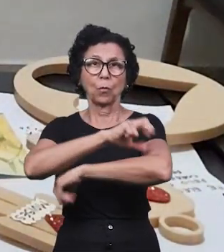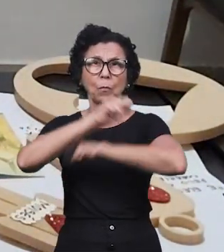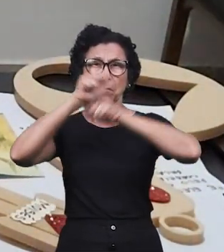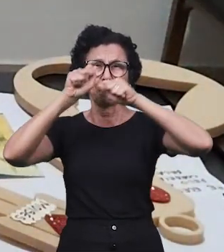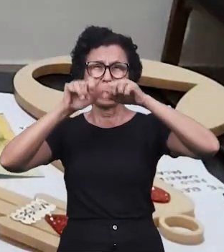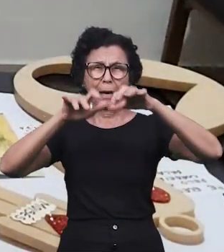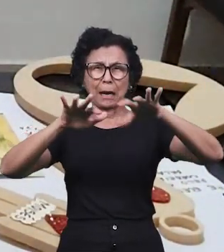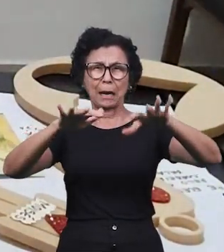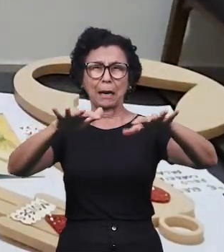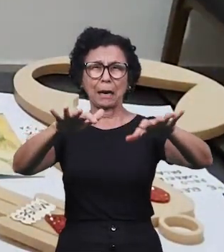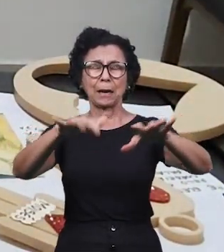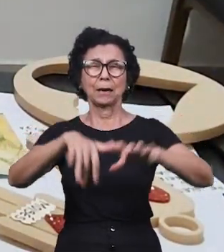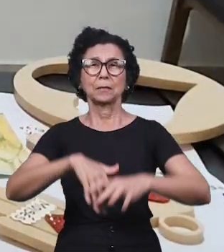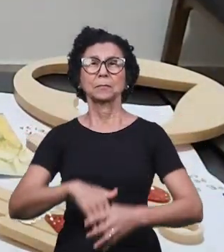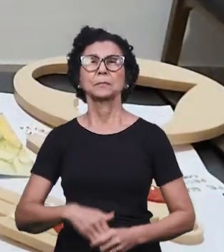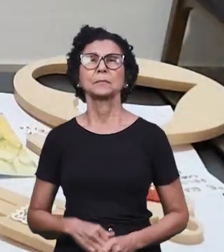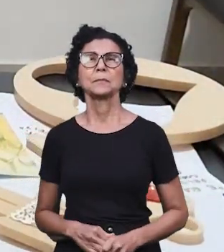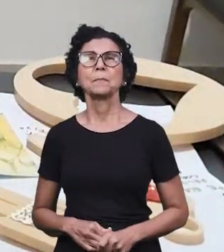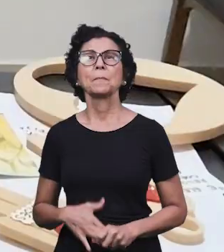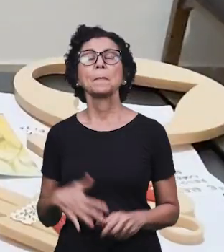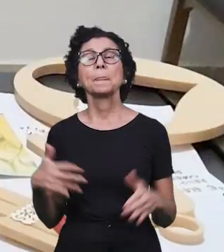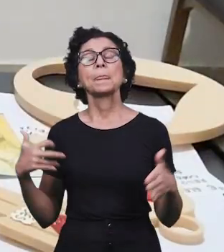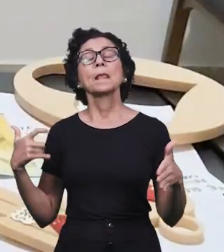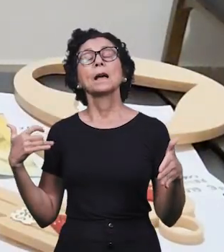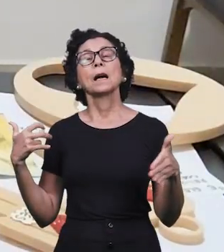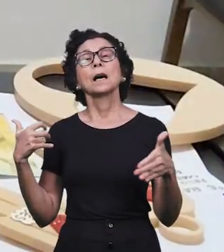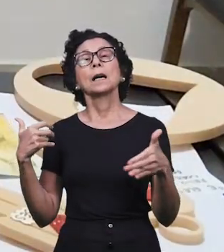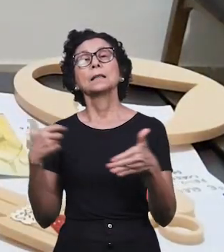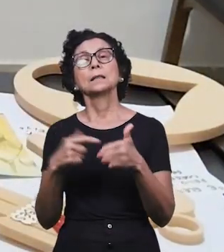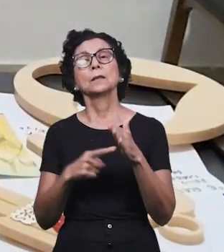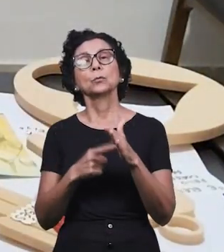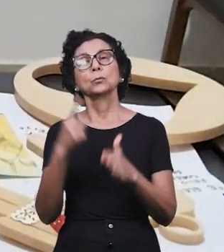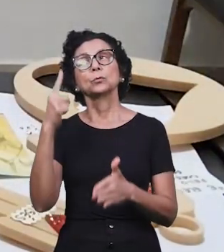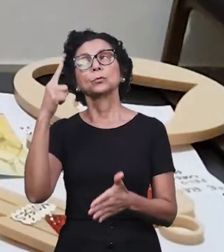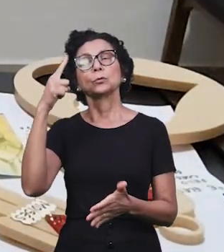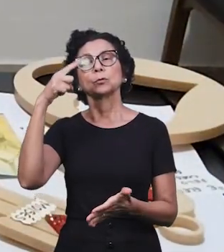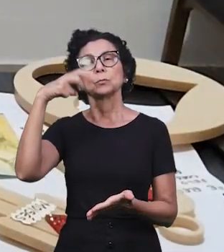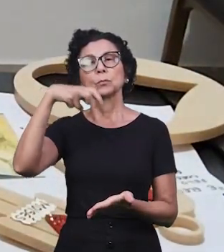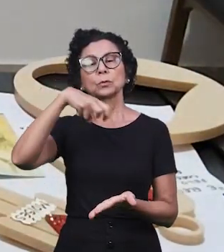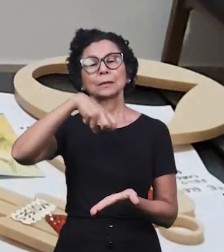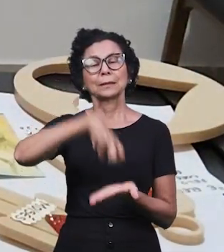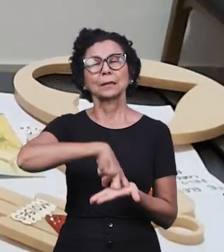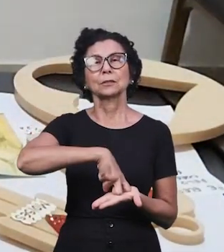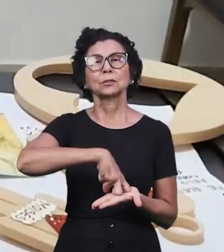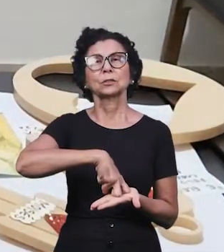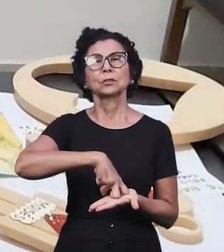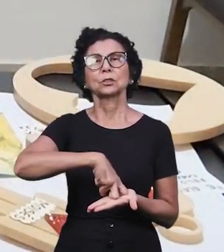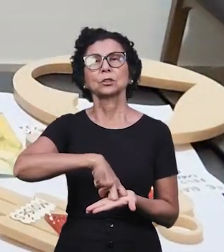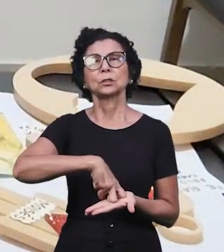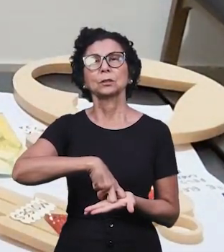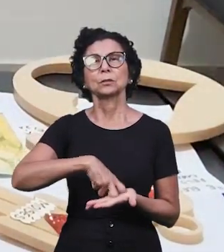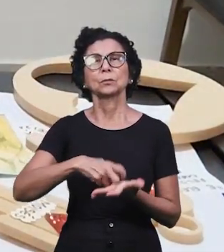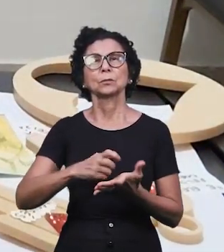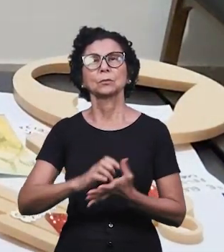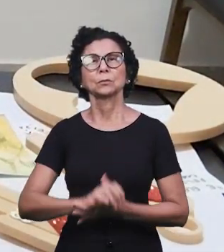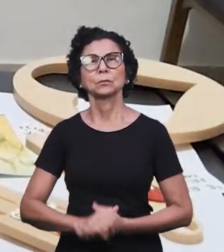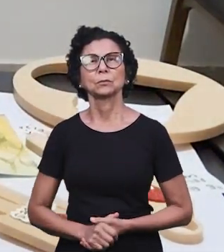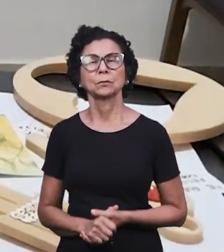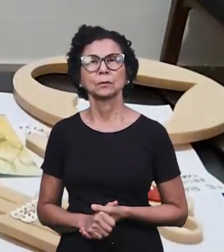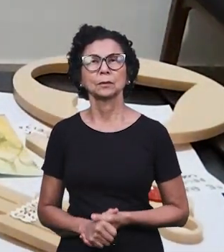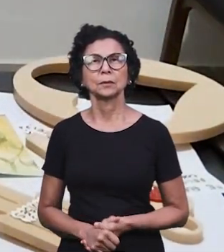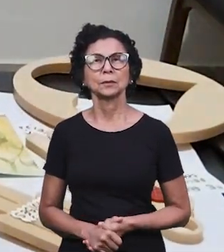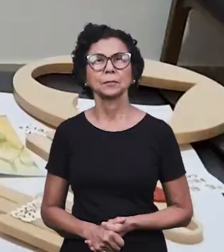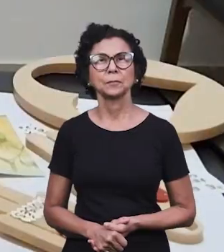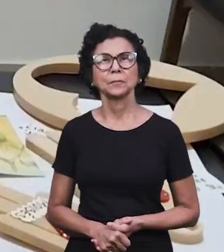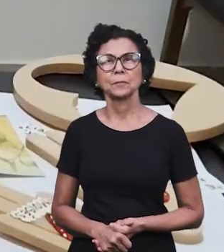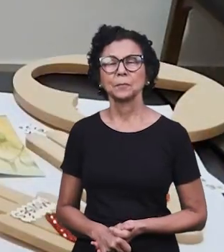egípcio, até chegar neste sinal, que foi primeiro as trevas, o